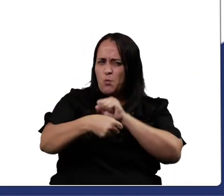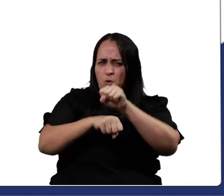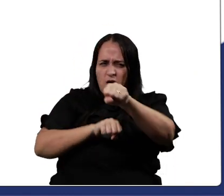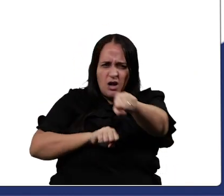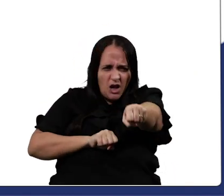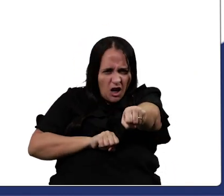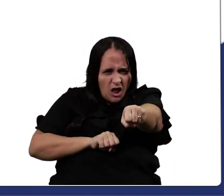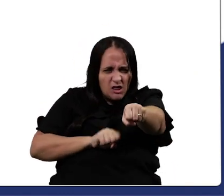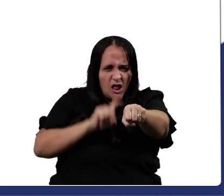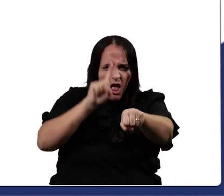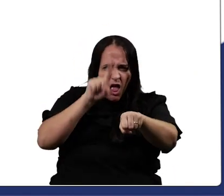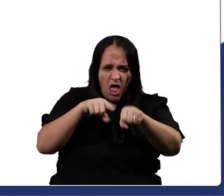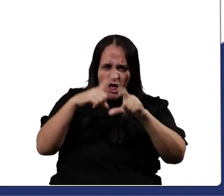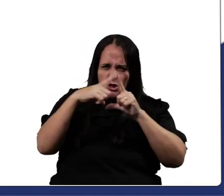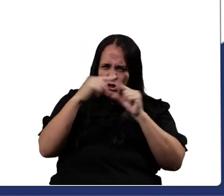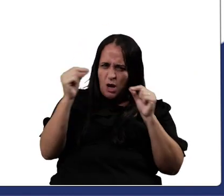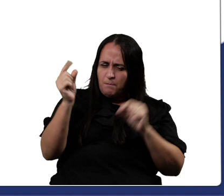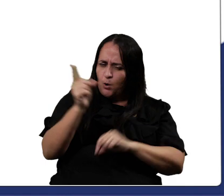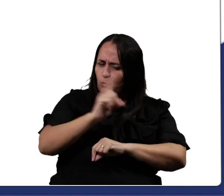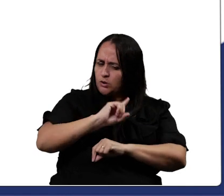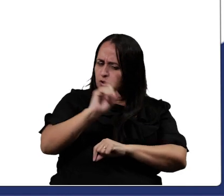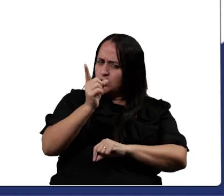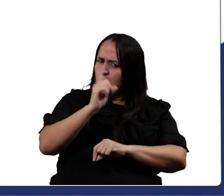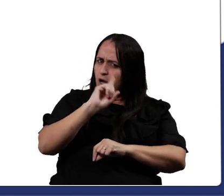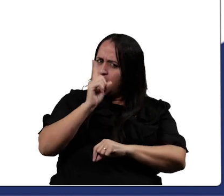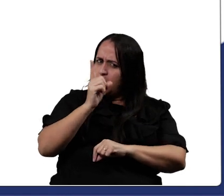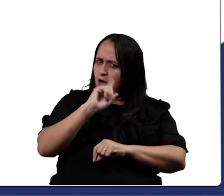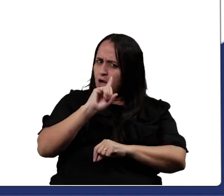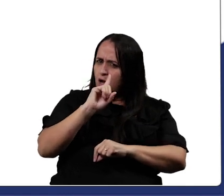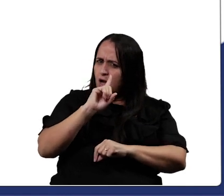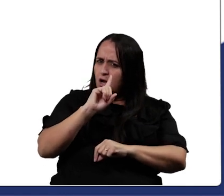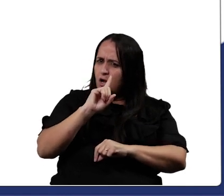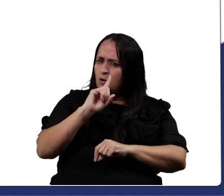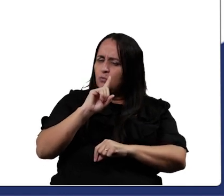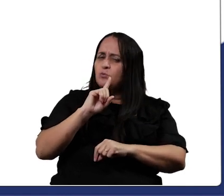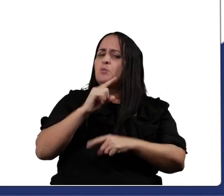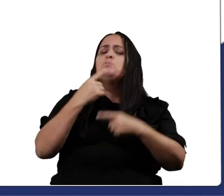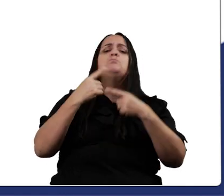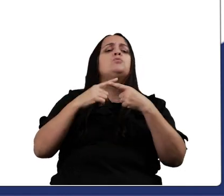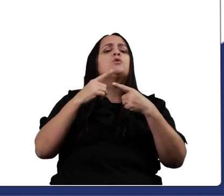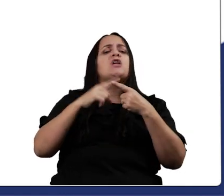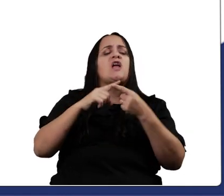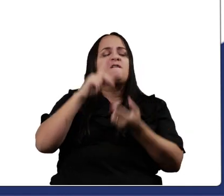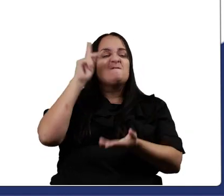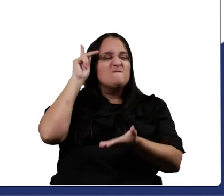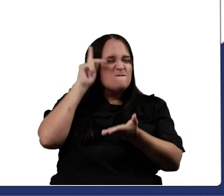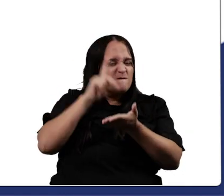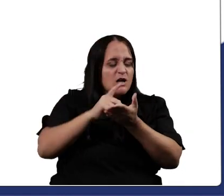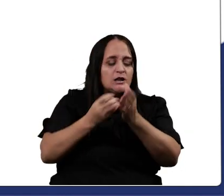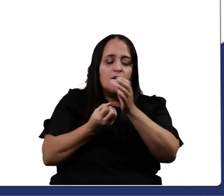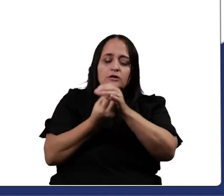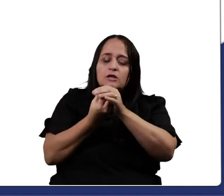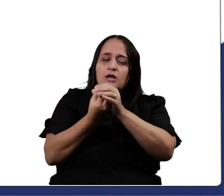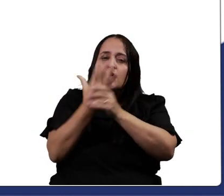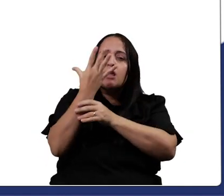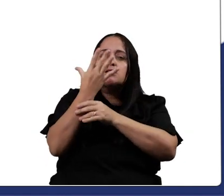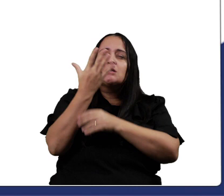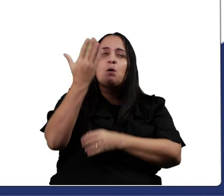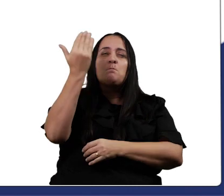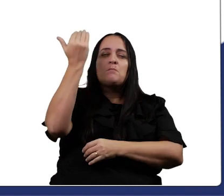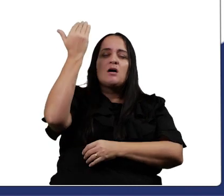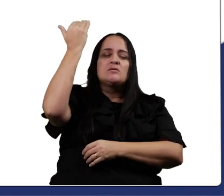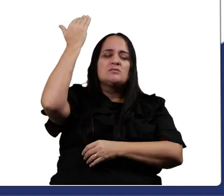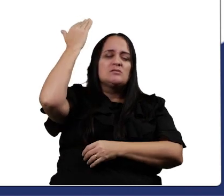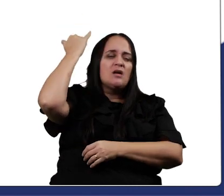arte marcial japonesa. Sua origem deu-se na Índia, muitos